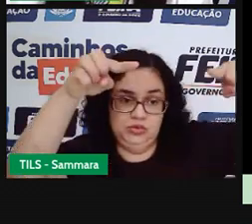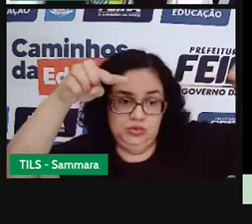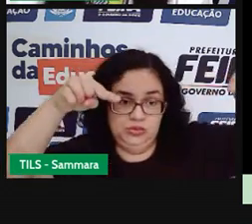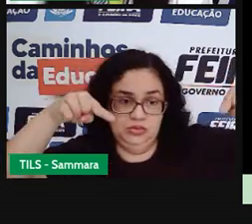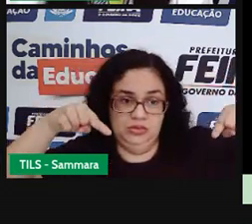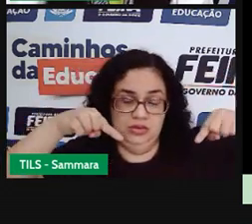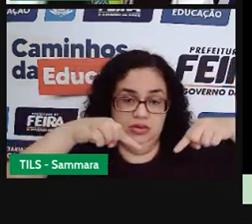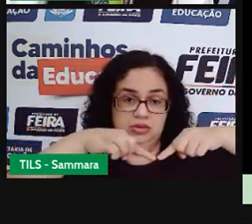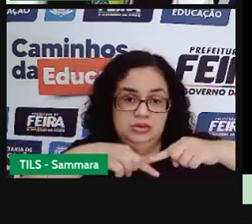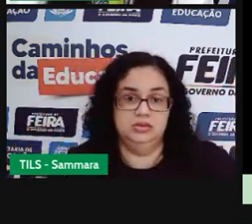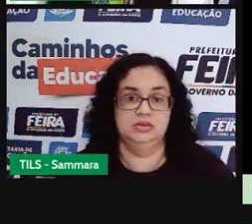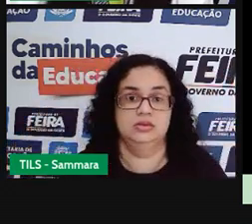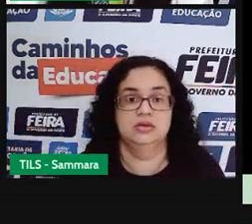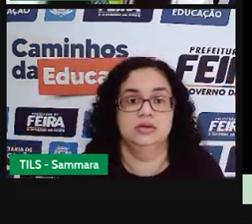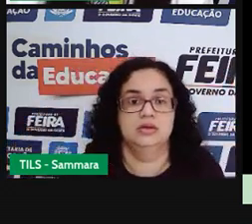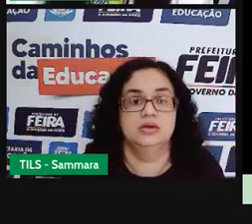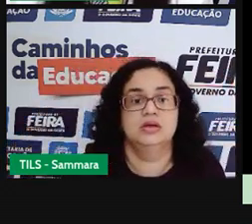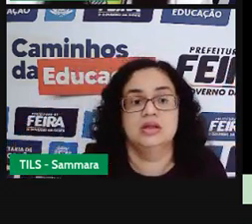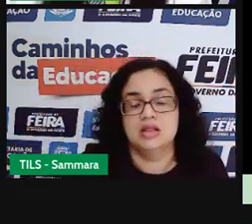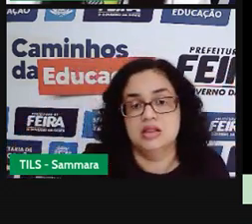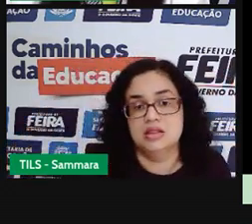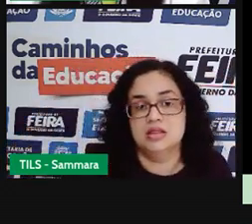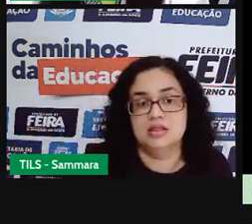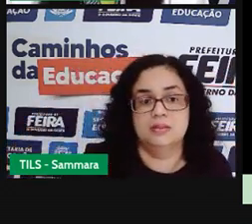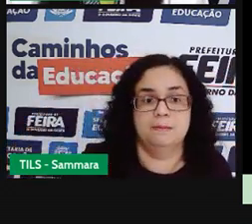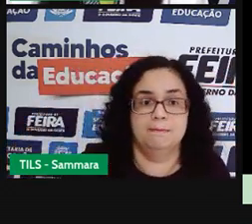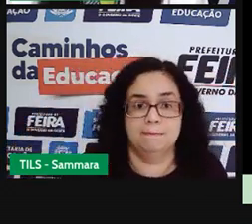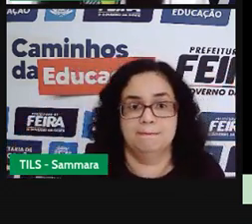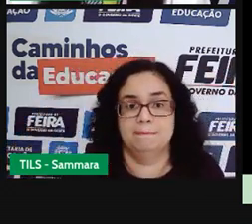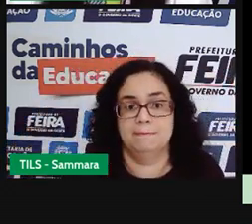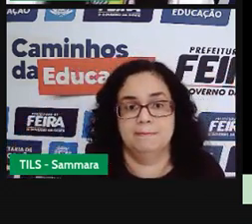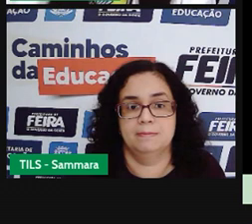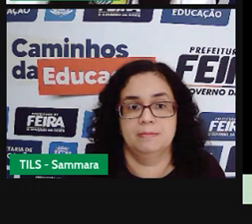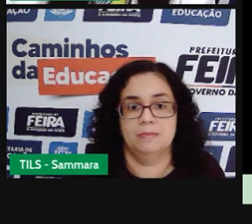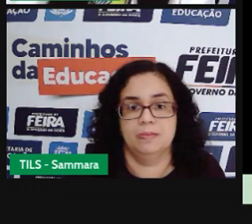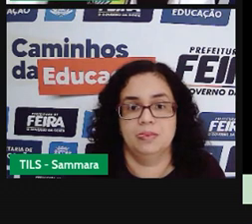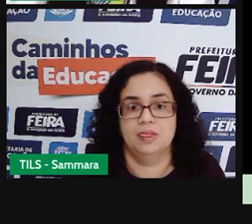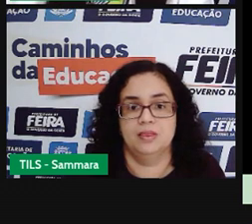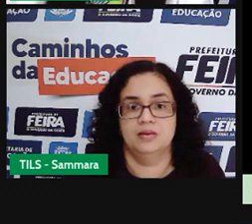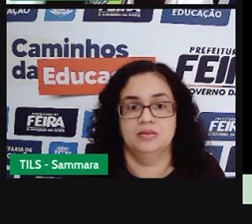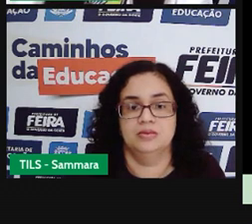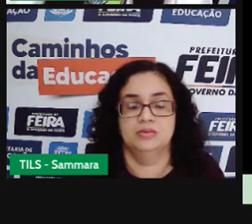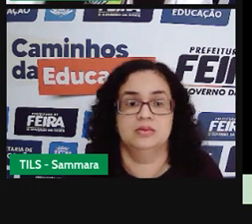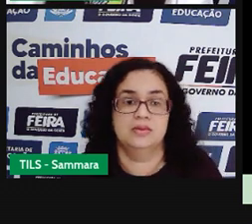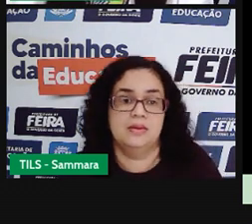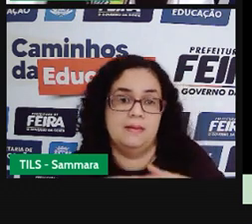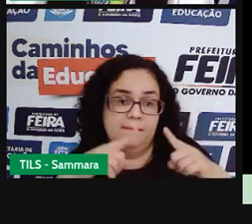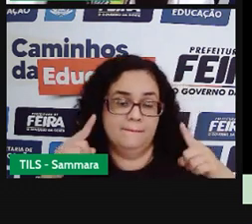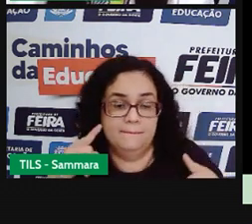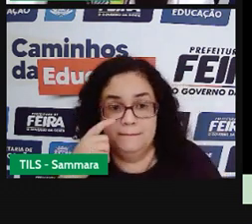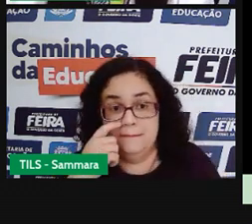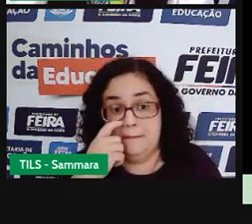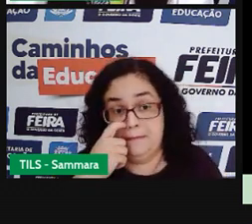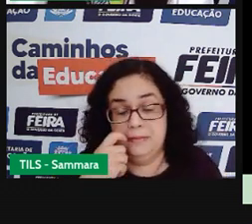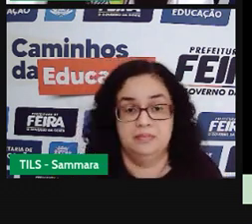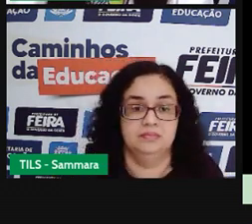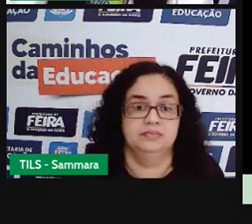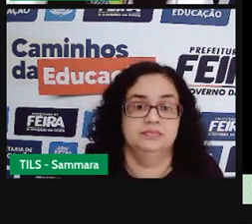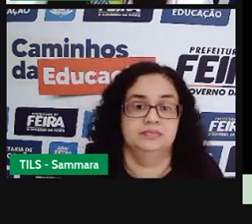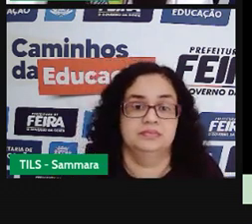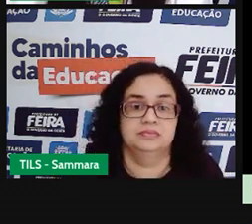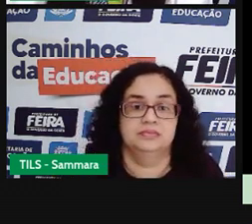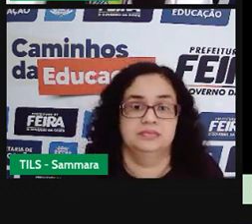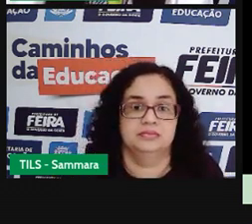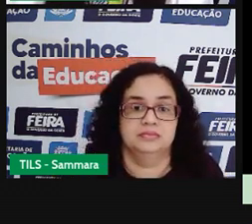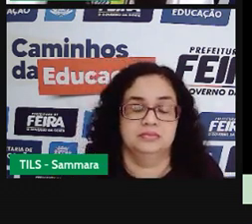poliedro Sininho uso é um poliedro EA gente consegue identificar aí ó a